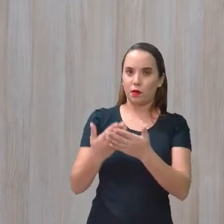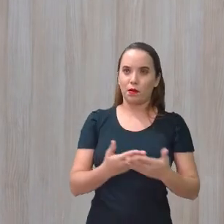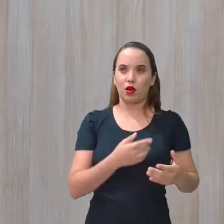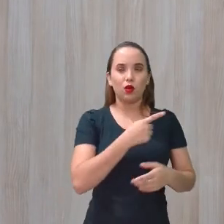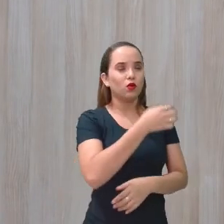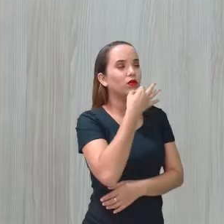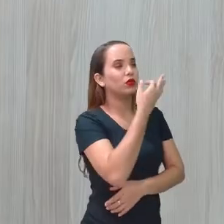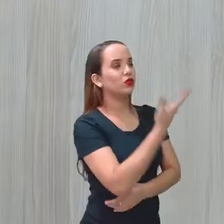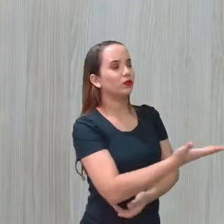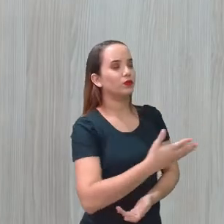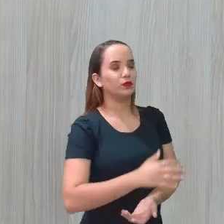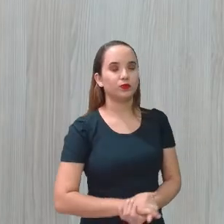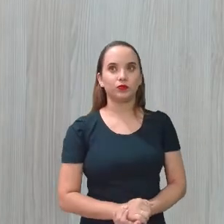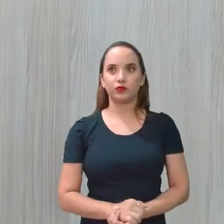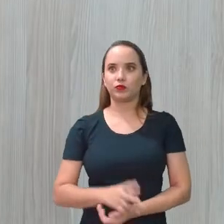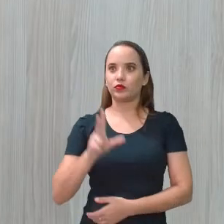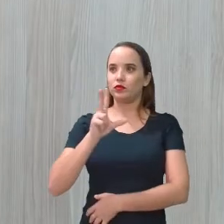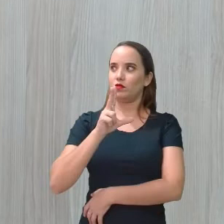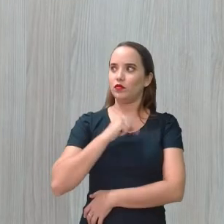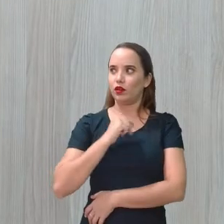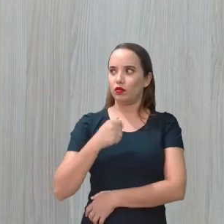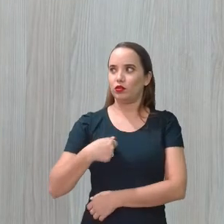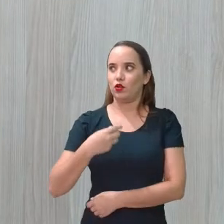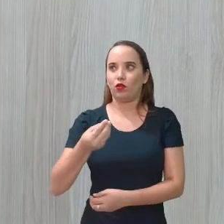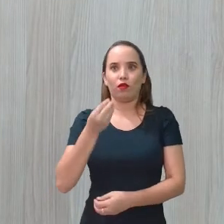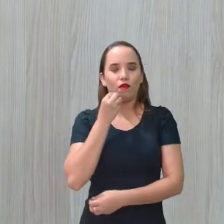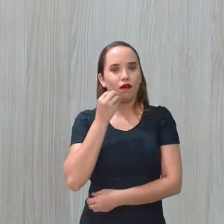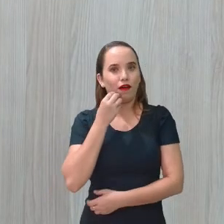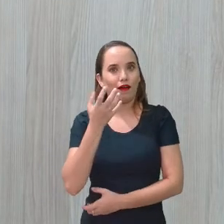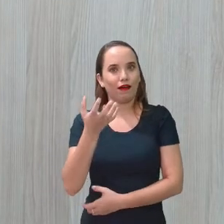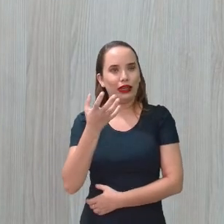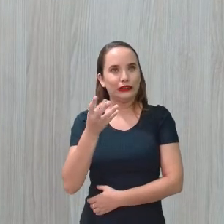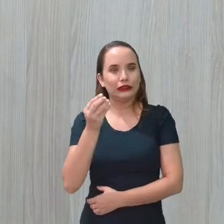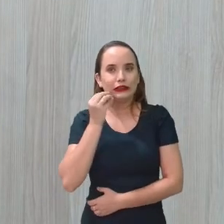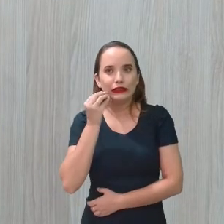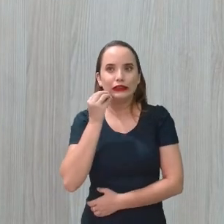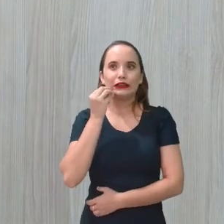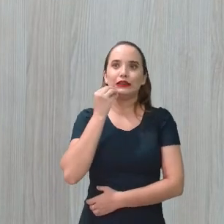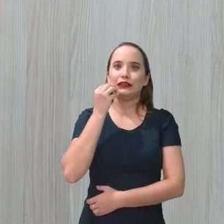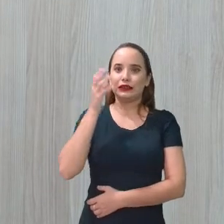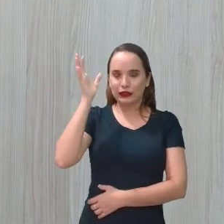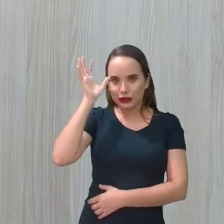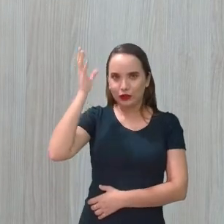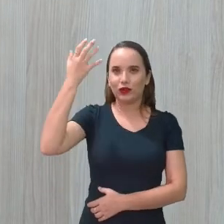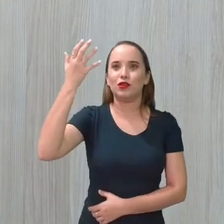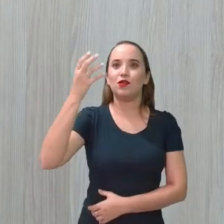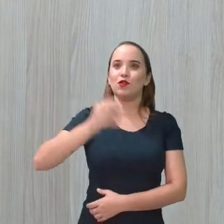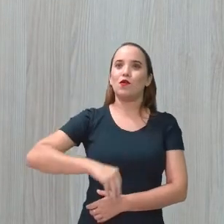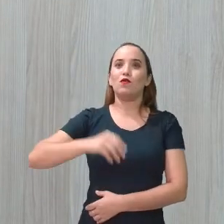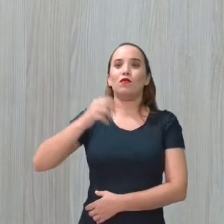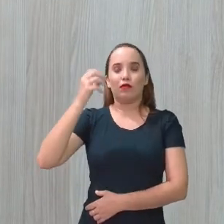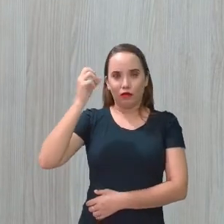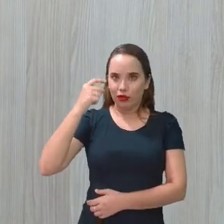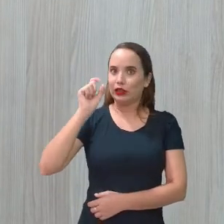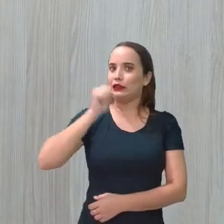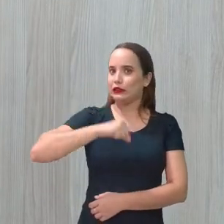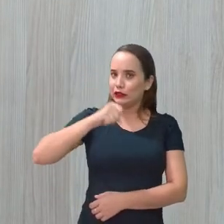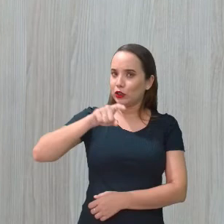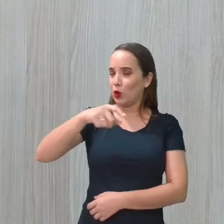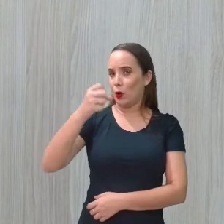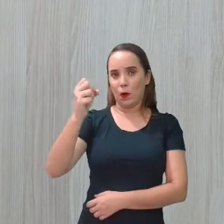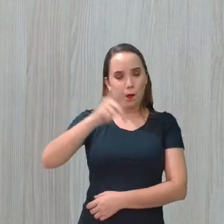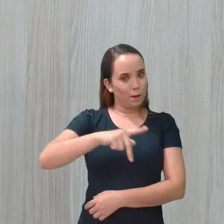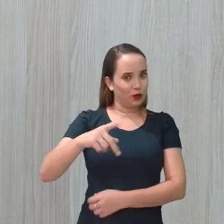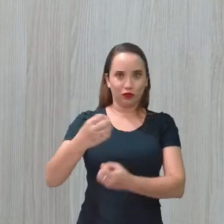tu achou? Nossa, eu já estou aqui tentando resolver esse problema aí, mesmo sem o professor Tiago nos ensinar a